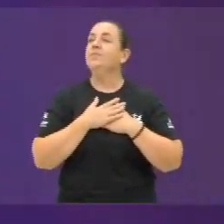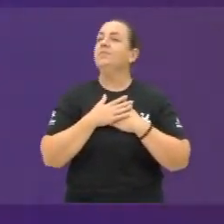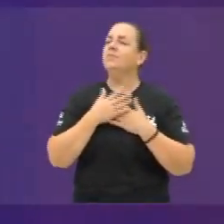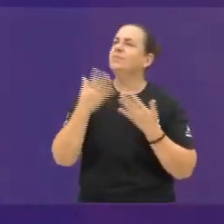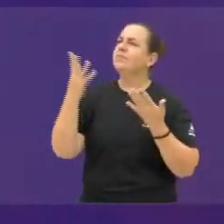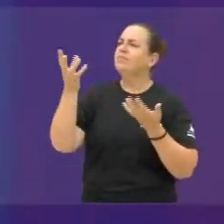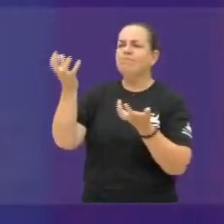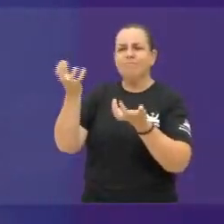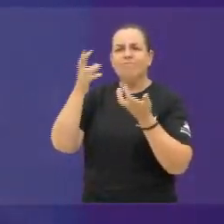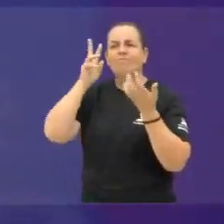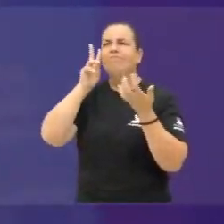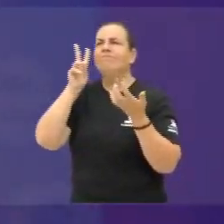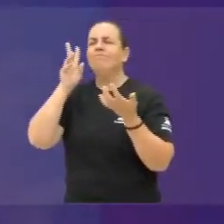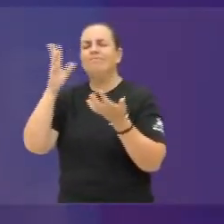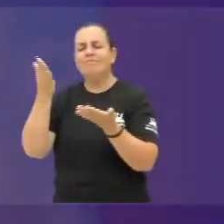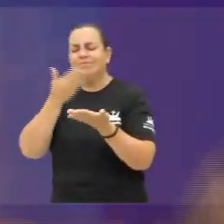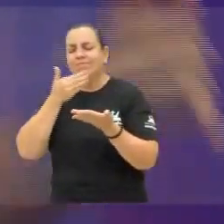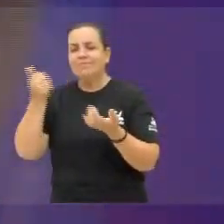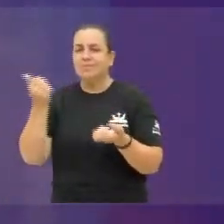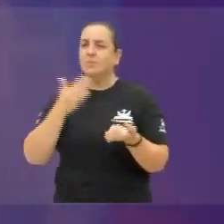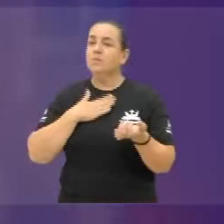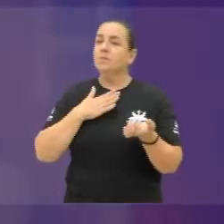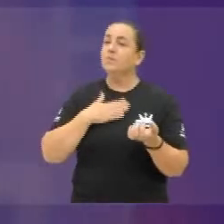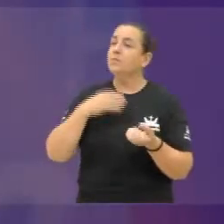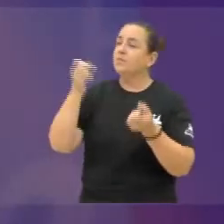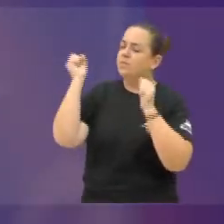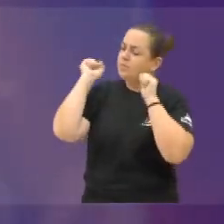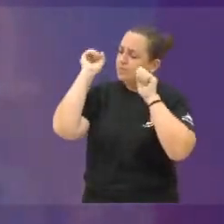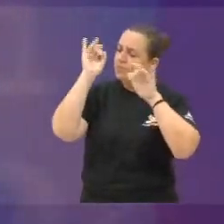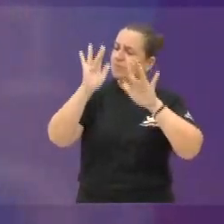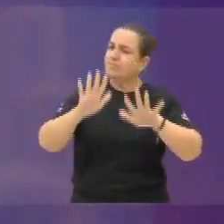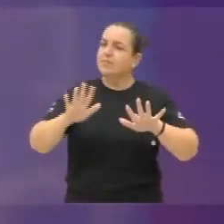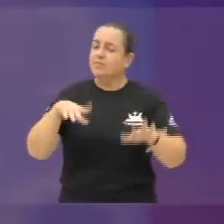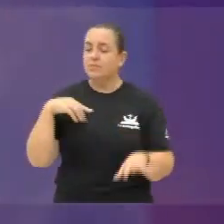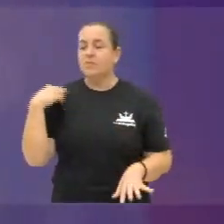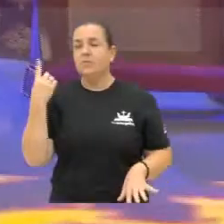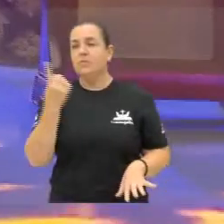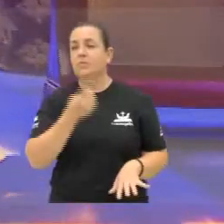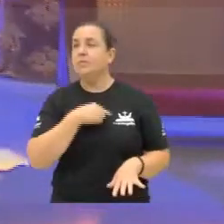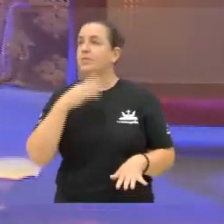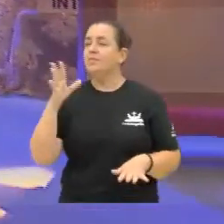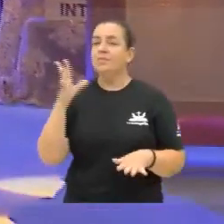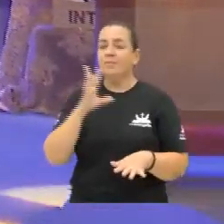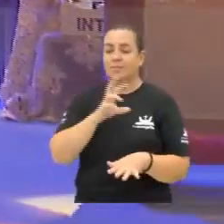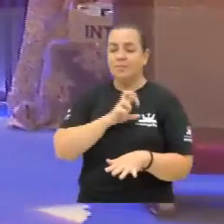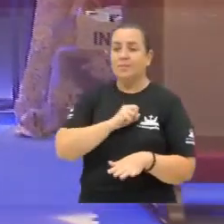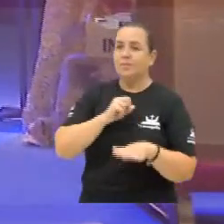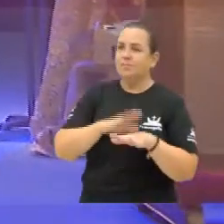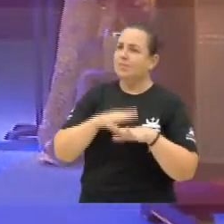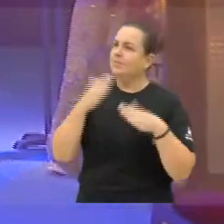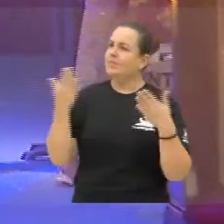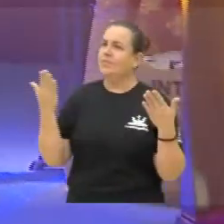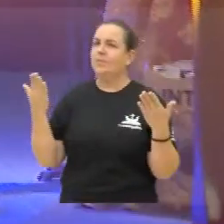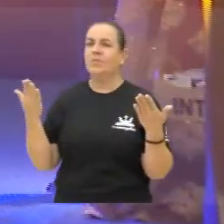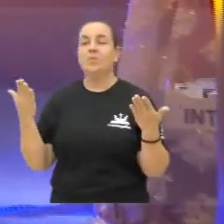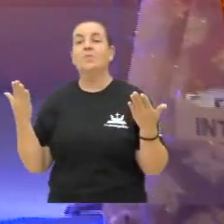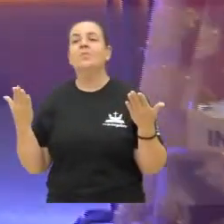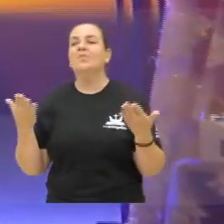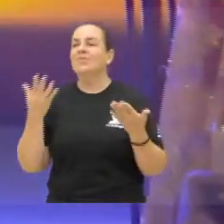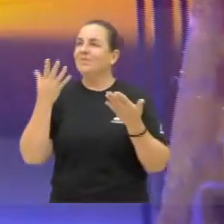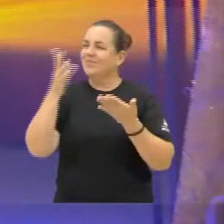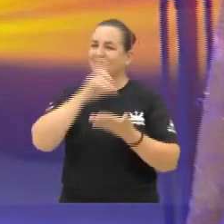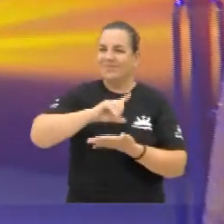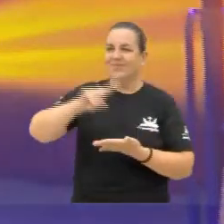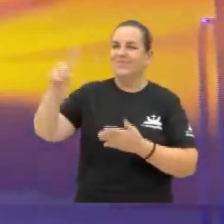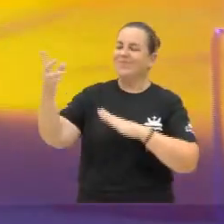o melhor pra mim. Sou abençoado, muito mais que amado.